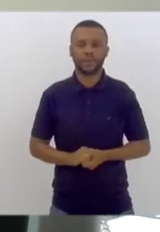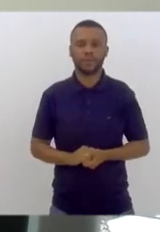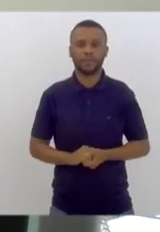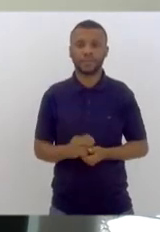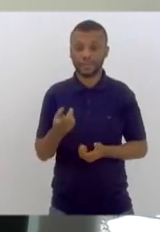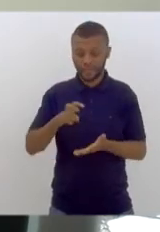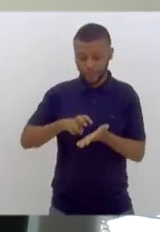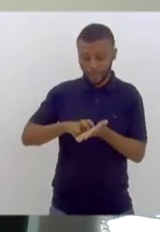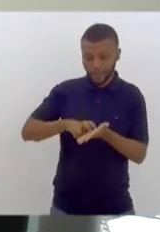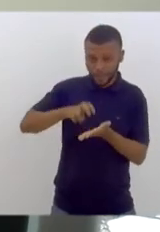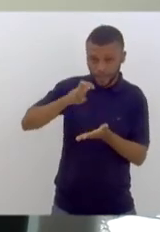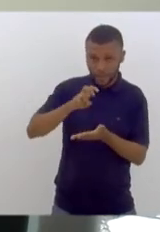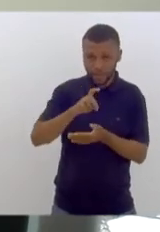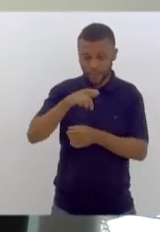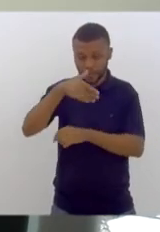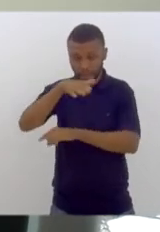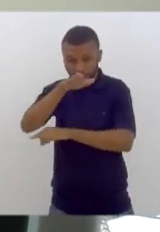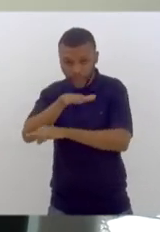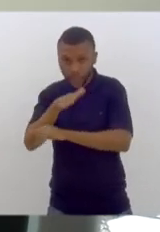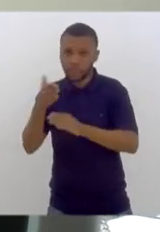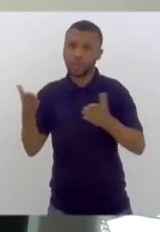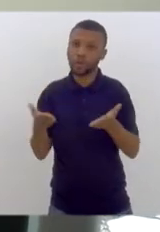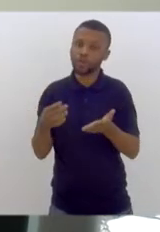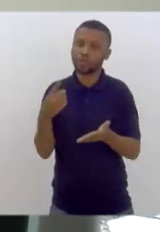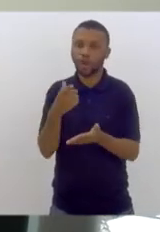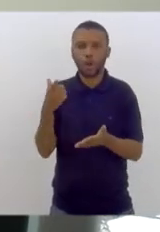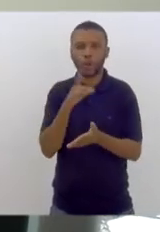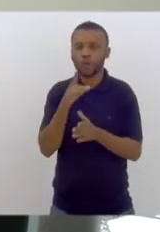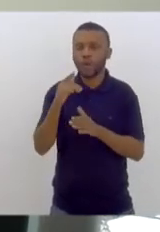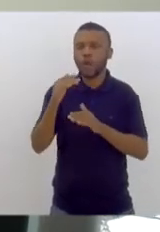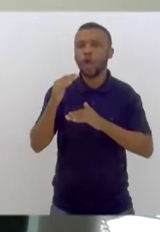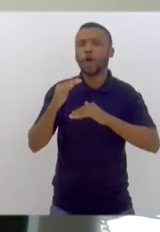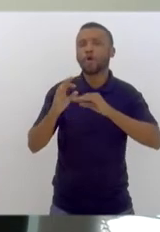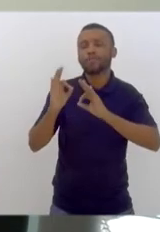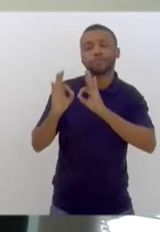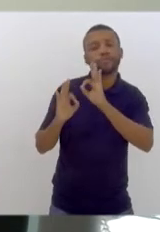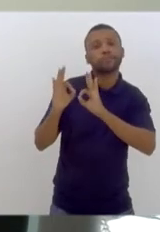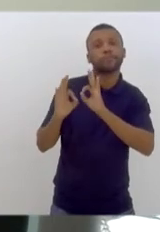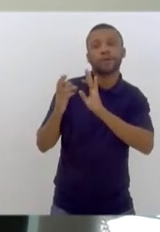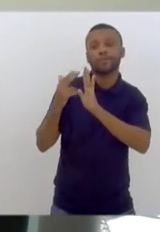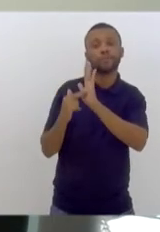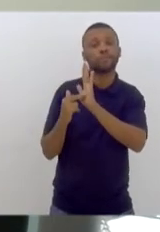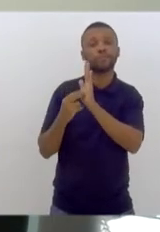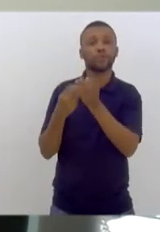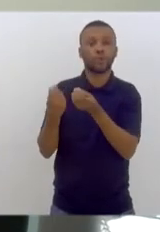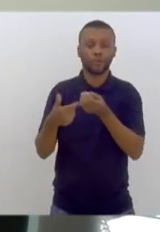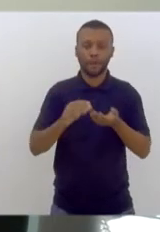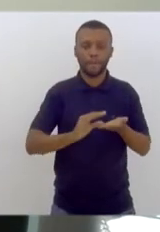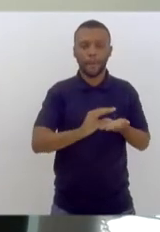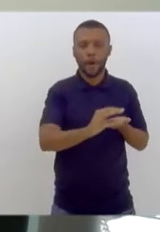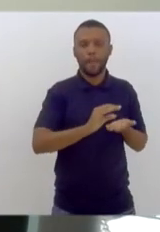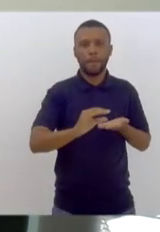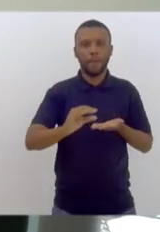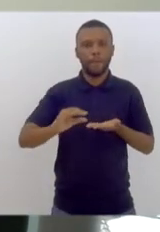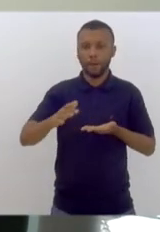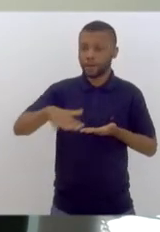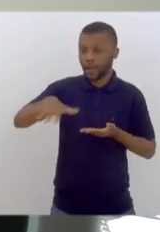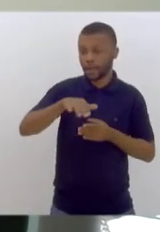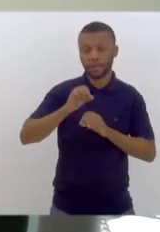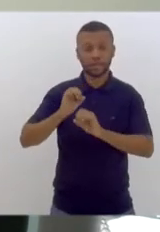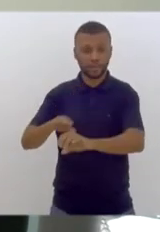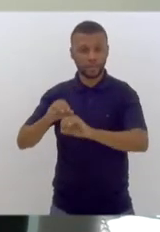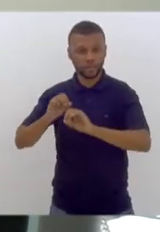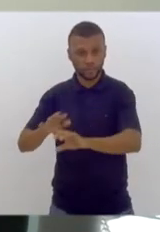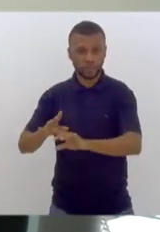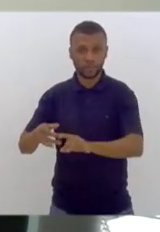nessa manhã, tarde de hoje, a gente construir critério de distribuição da educação, uhum, e